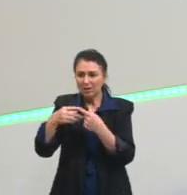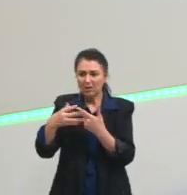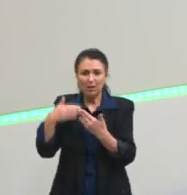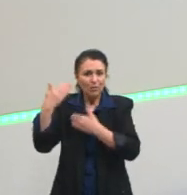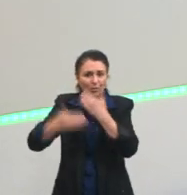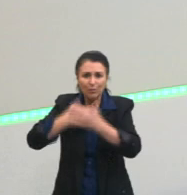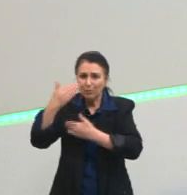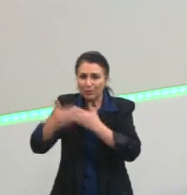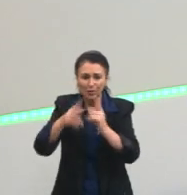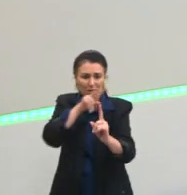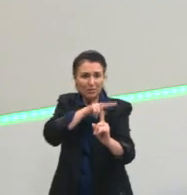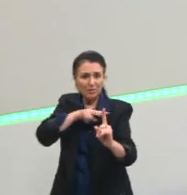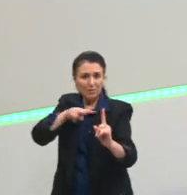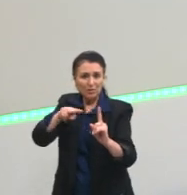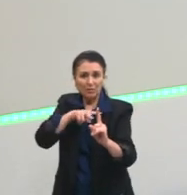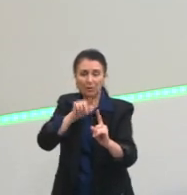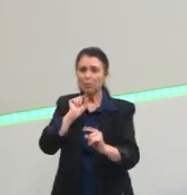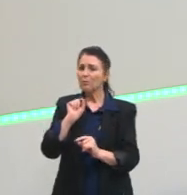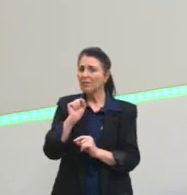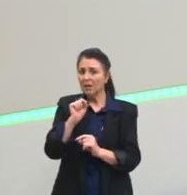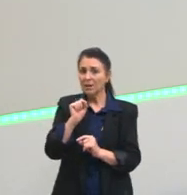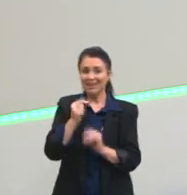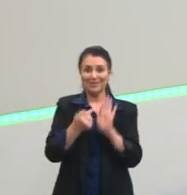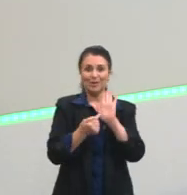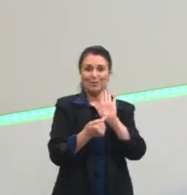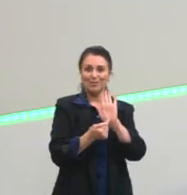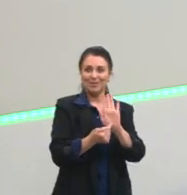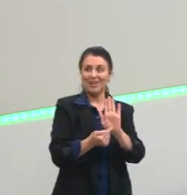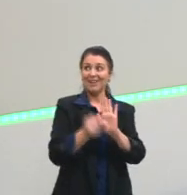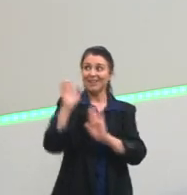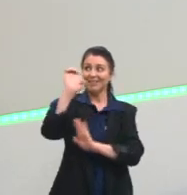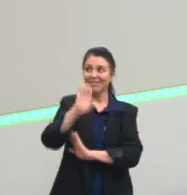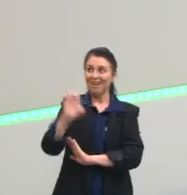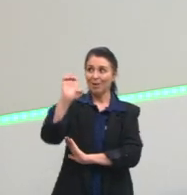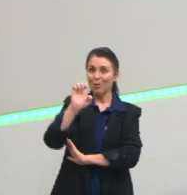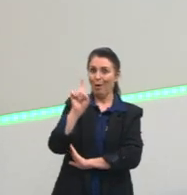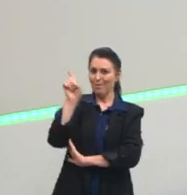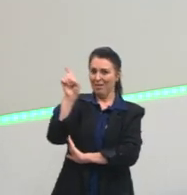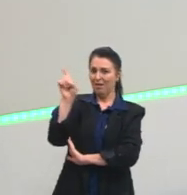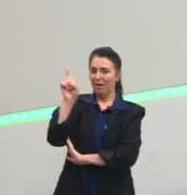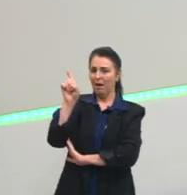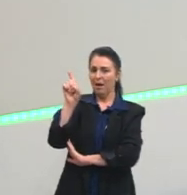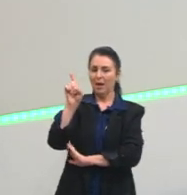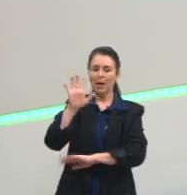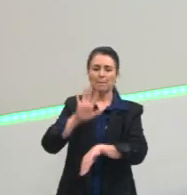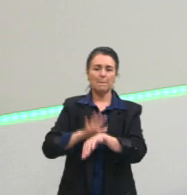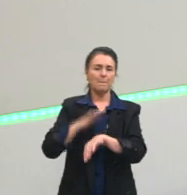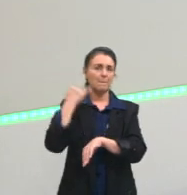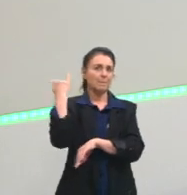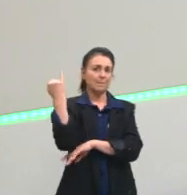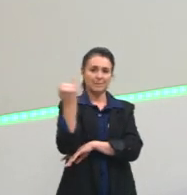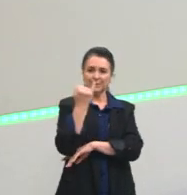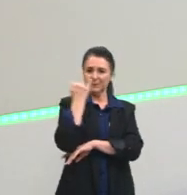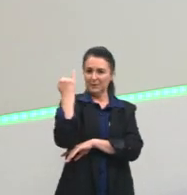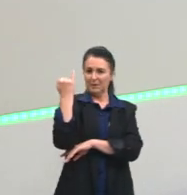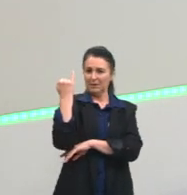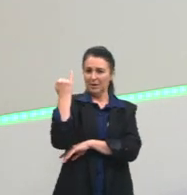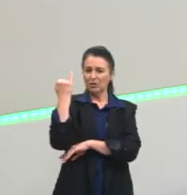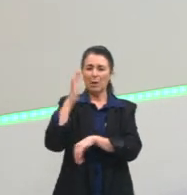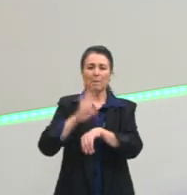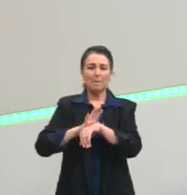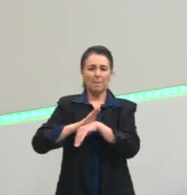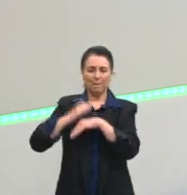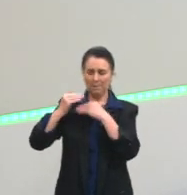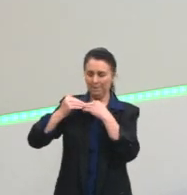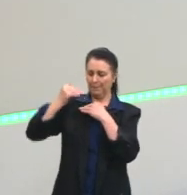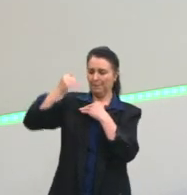de que eles vieram trazer a civilização da Europa era mais civilizada estava em outro nível ela vem trazer civilização